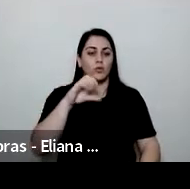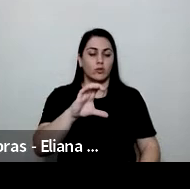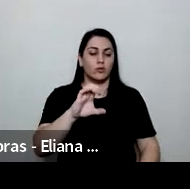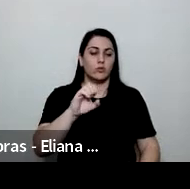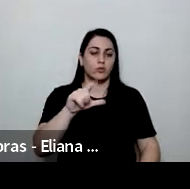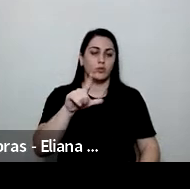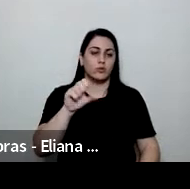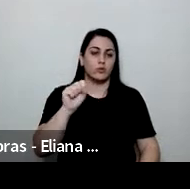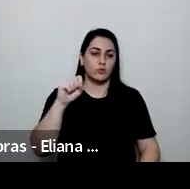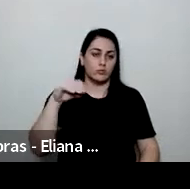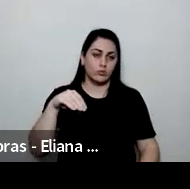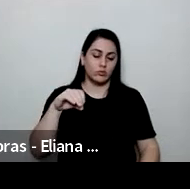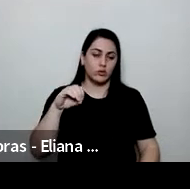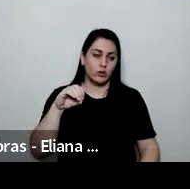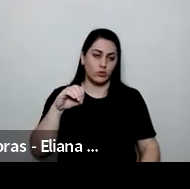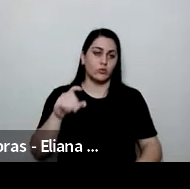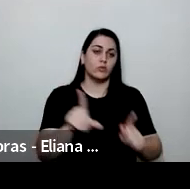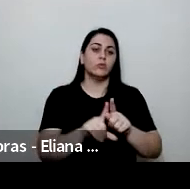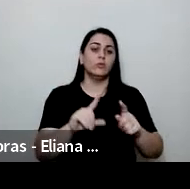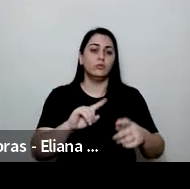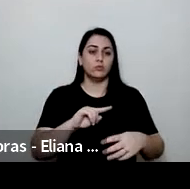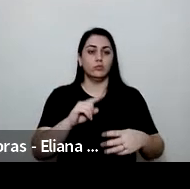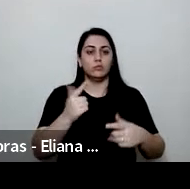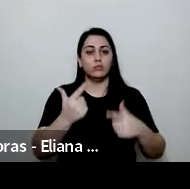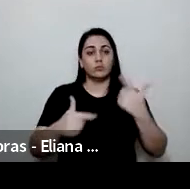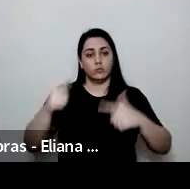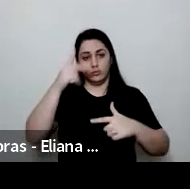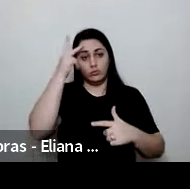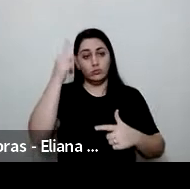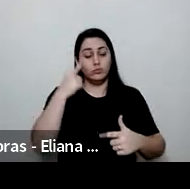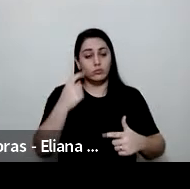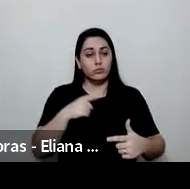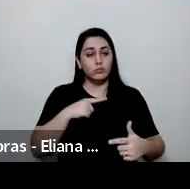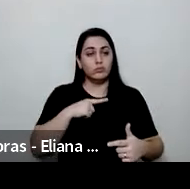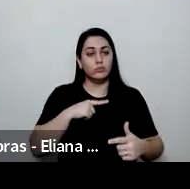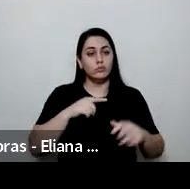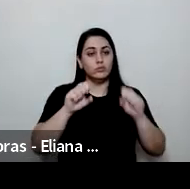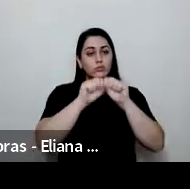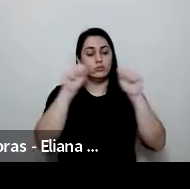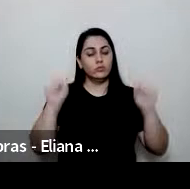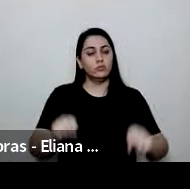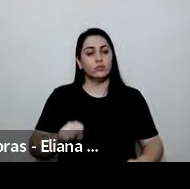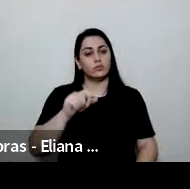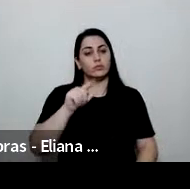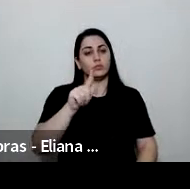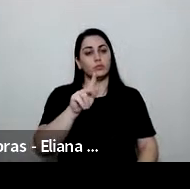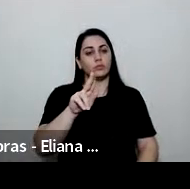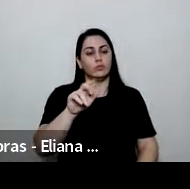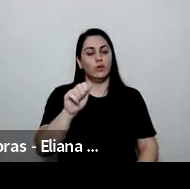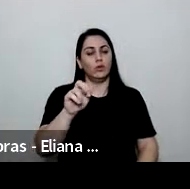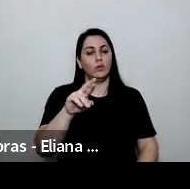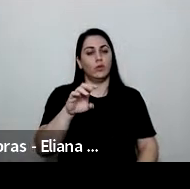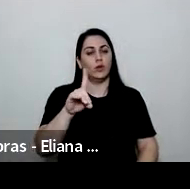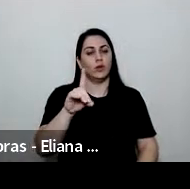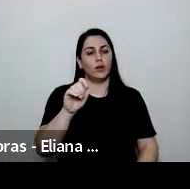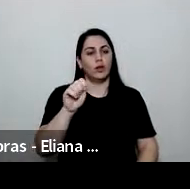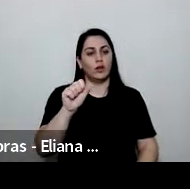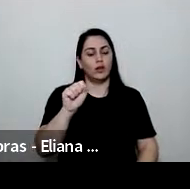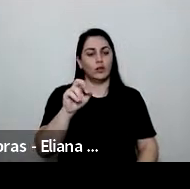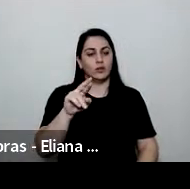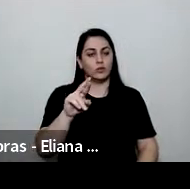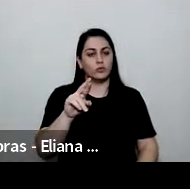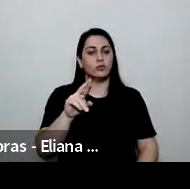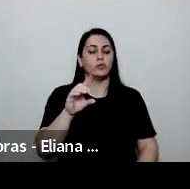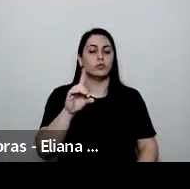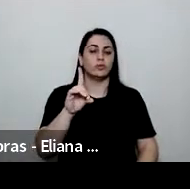outros segundo interessado segundo os interessados sistema aguarde de fusão de radiodifusão limitada